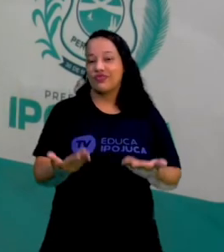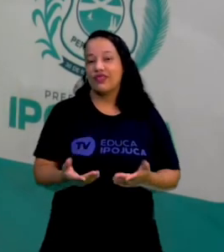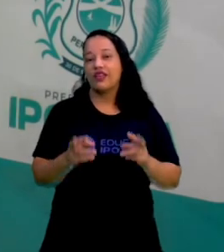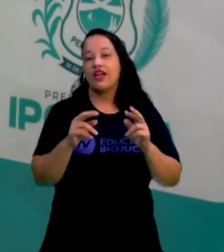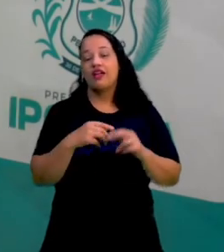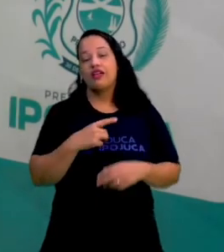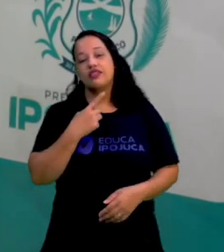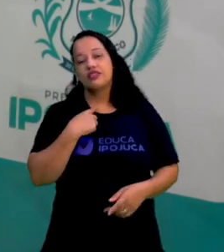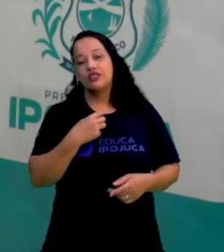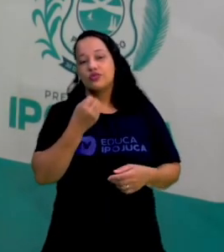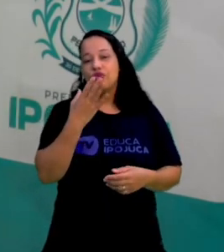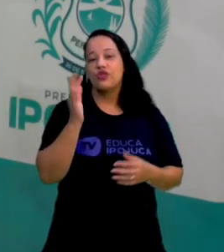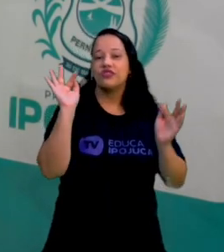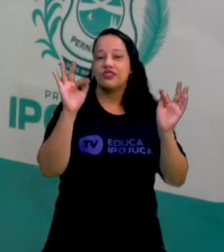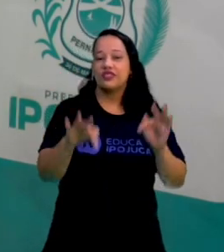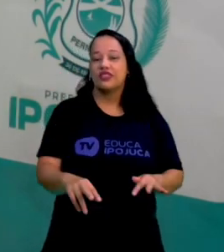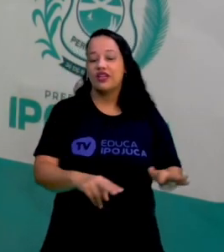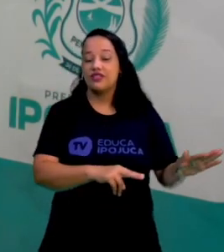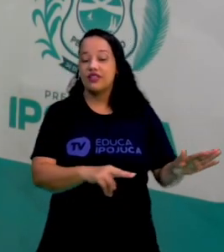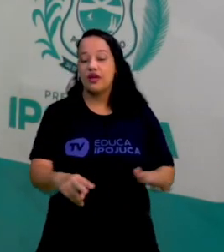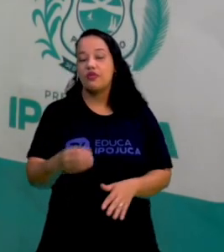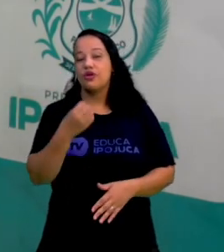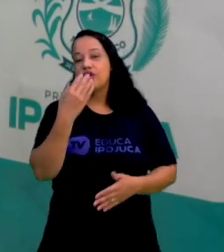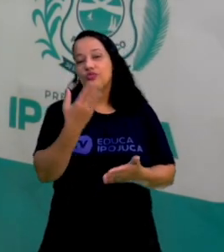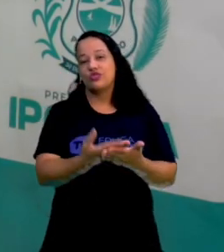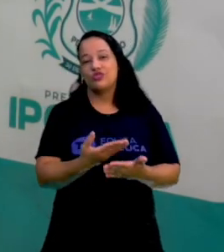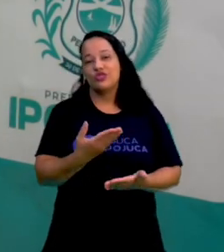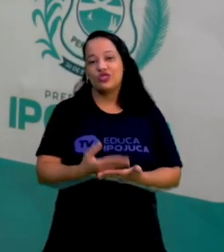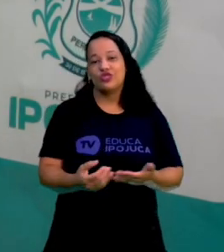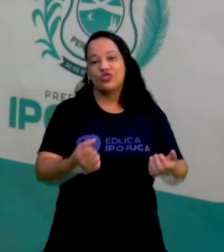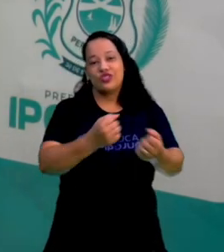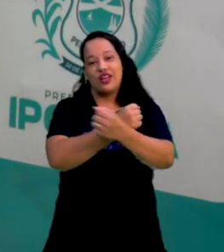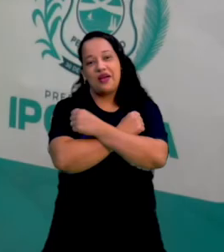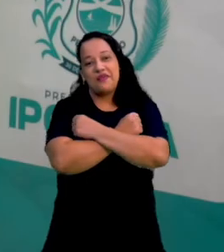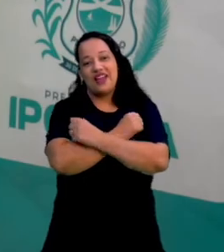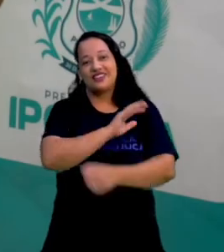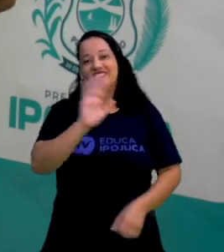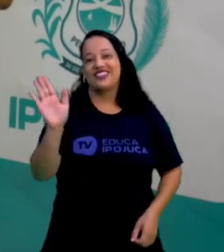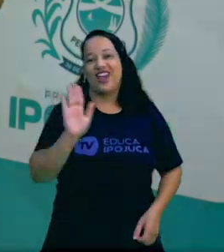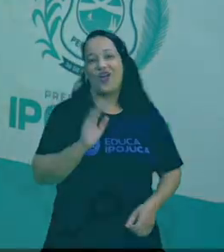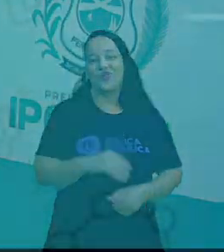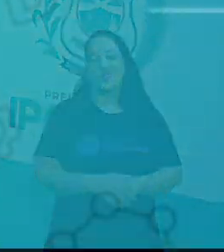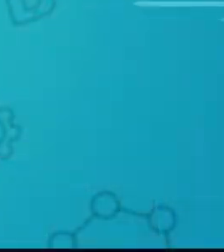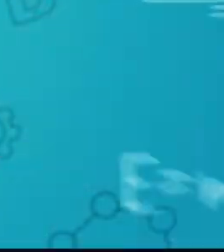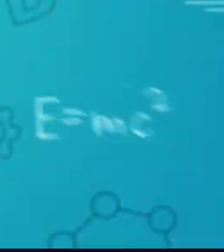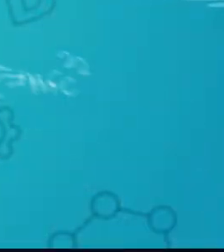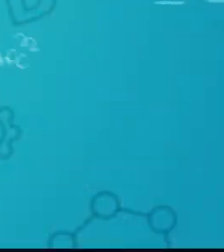um excelente final de semana, bons estudos e um abraço. Tchau, tchau!